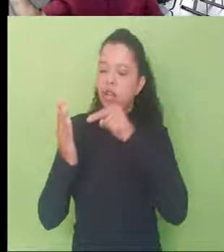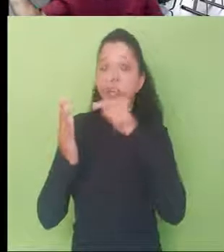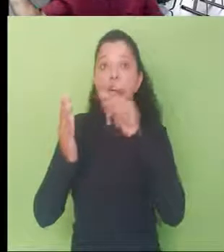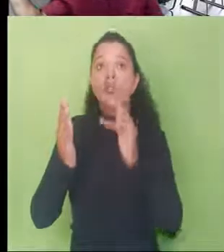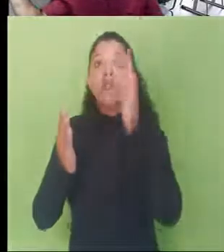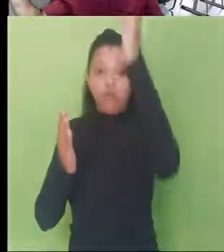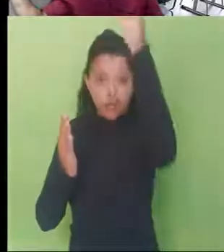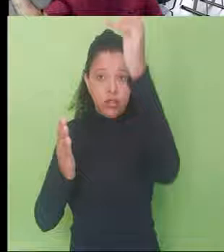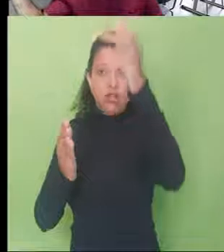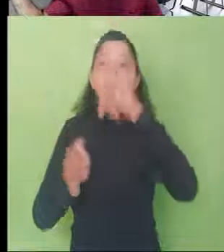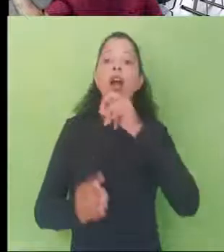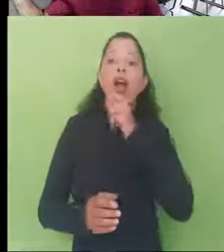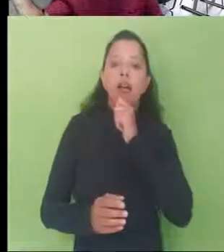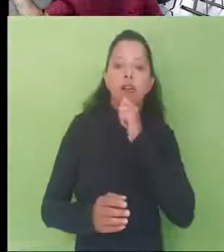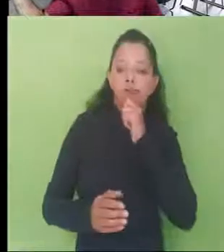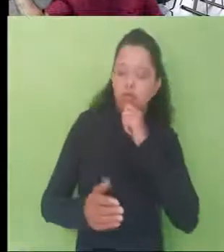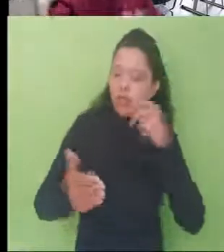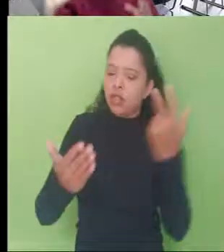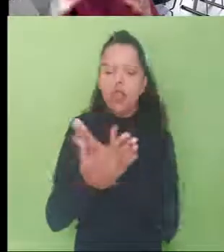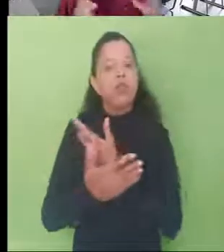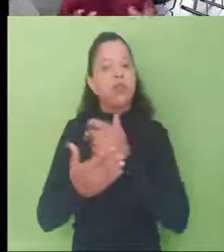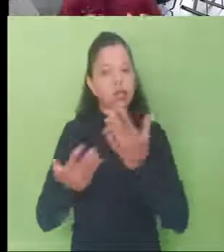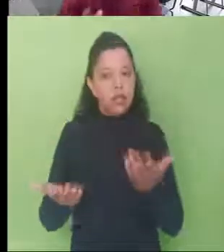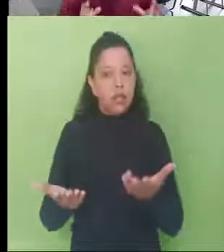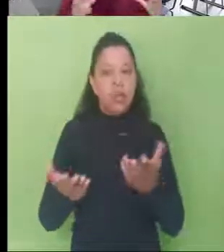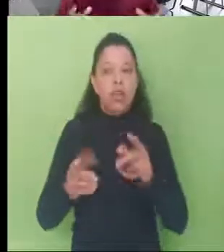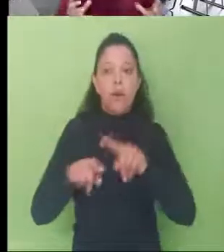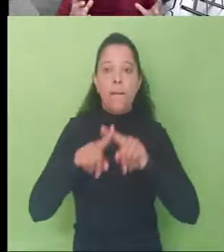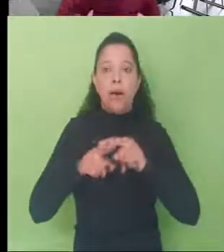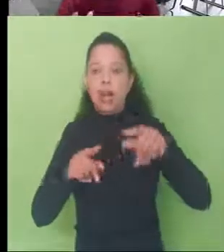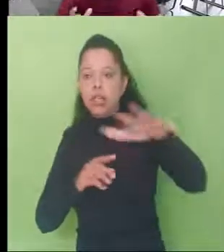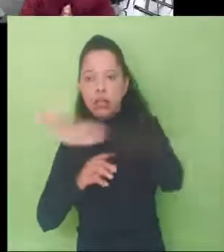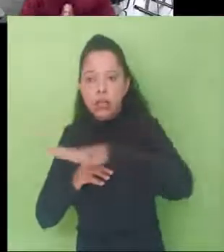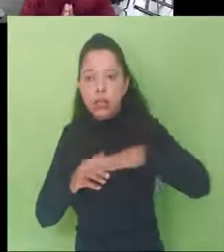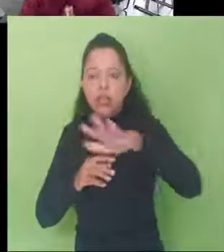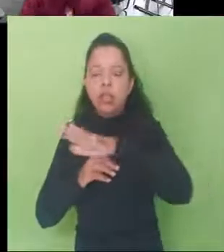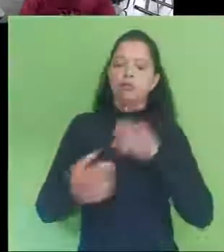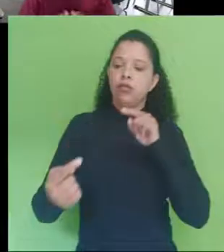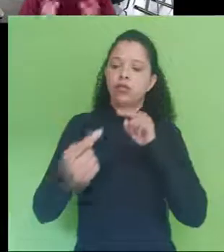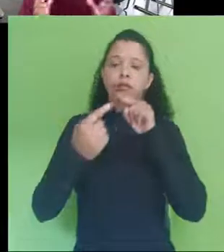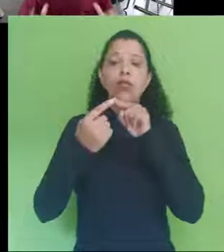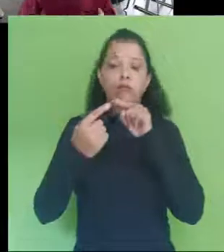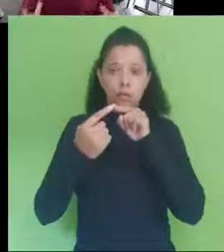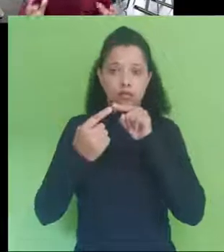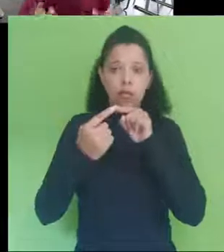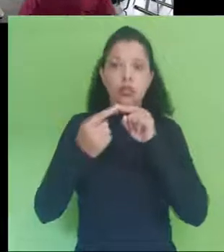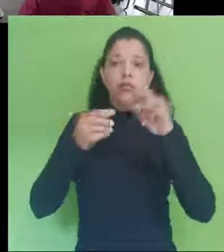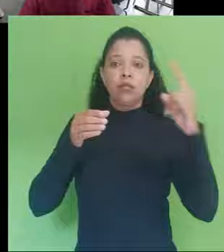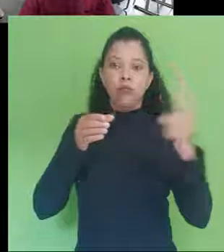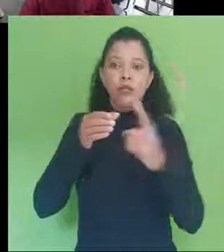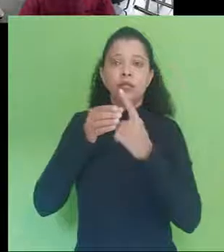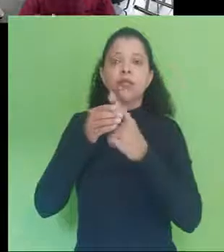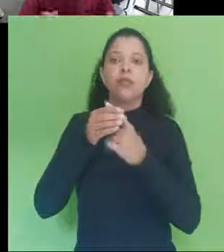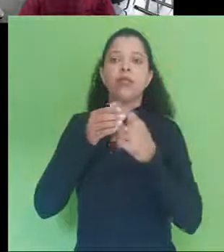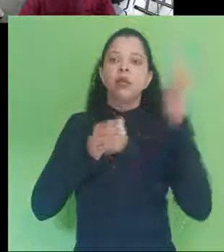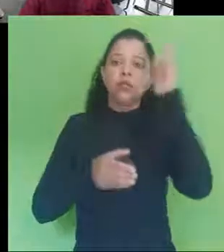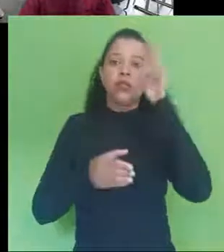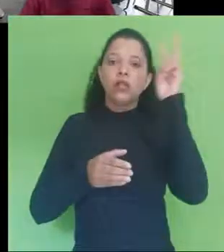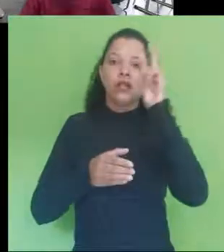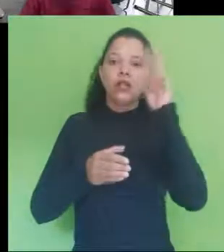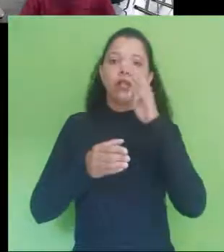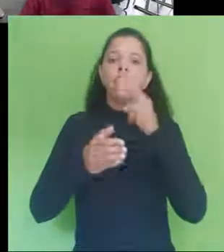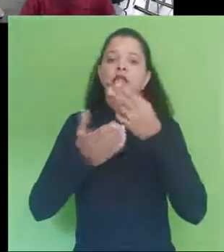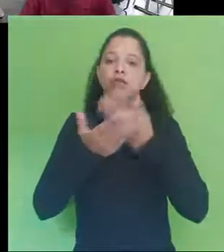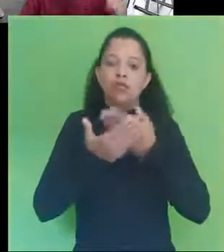vai acontecer. Mas, no geral, história, o objeto de estudo da história é